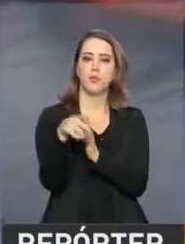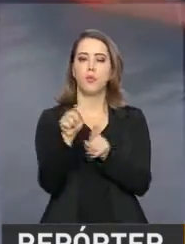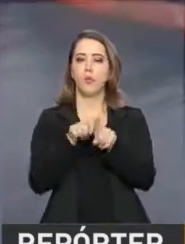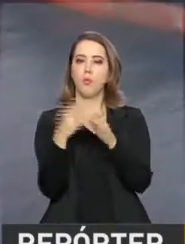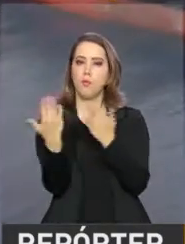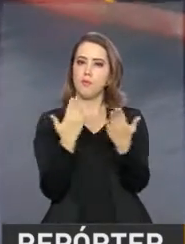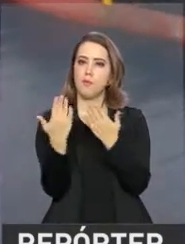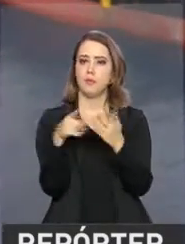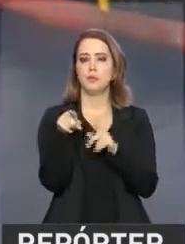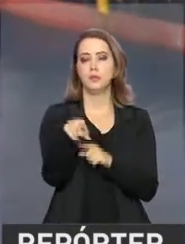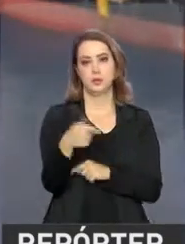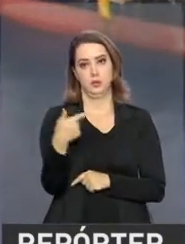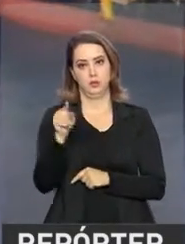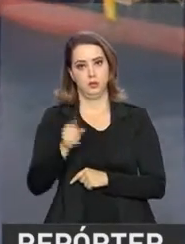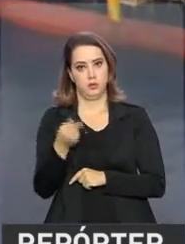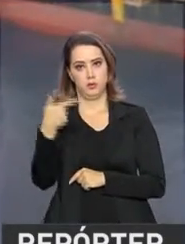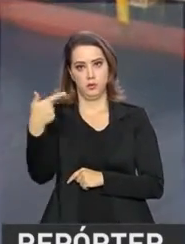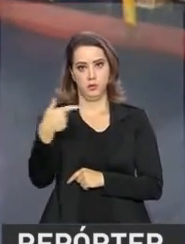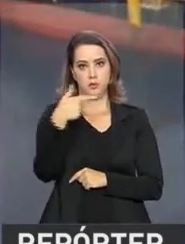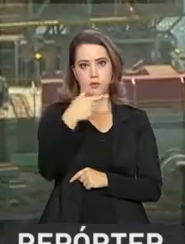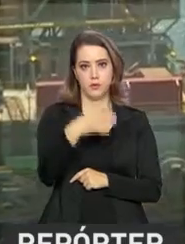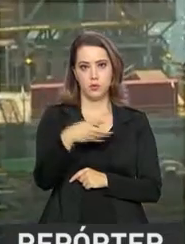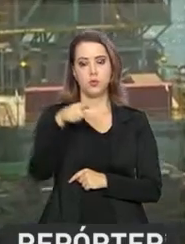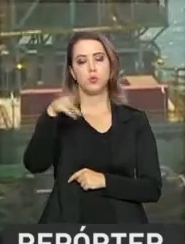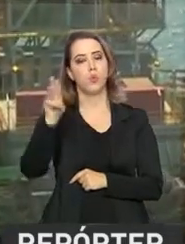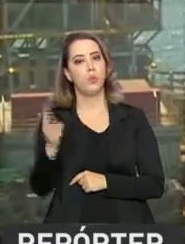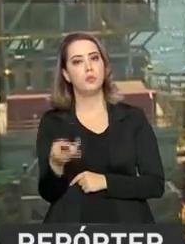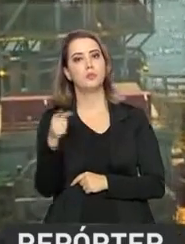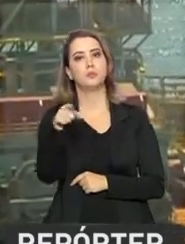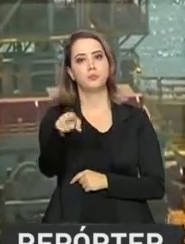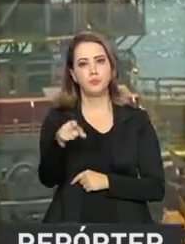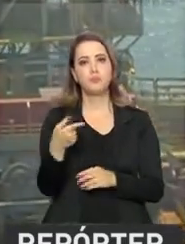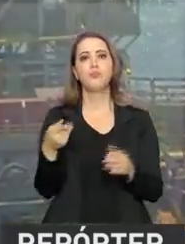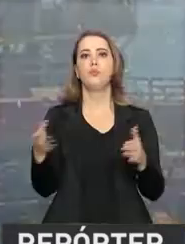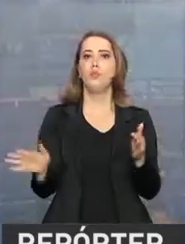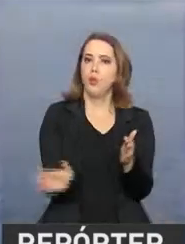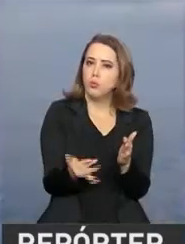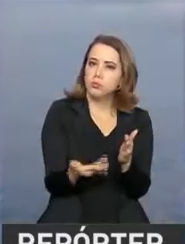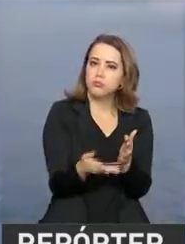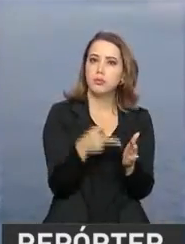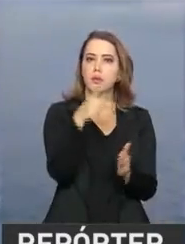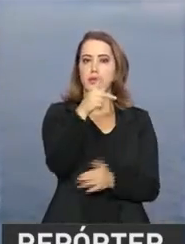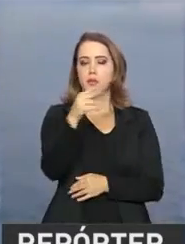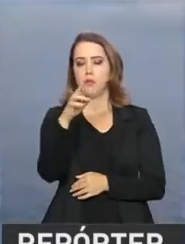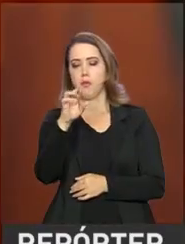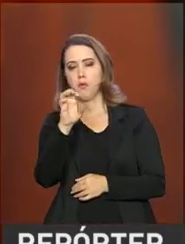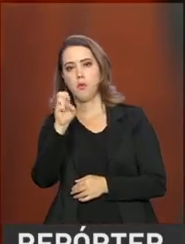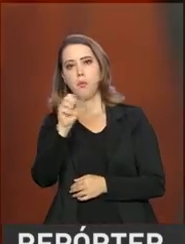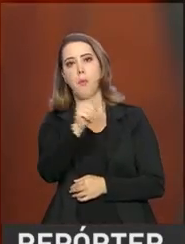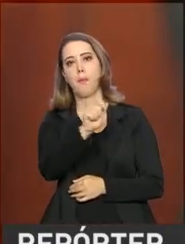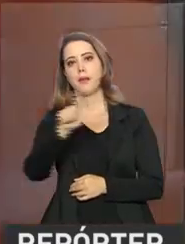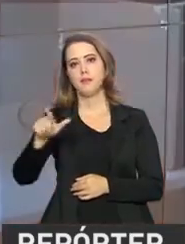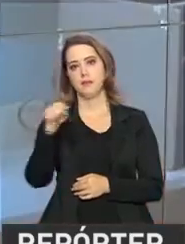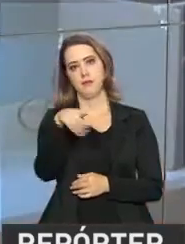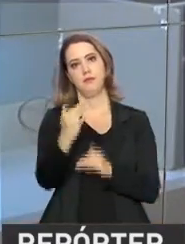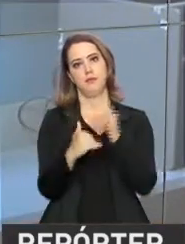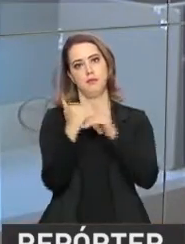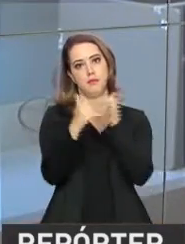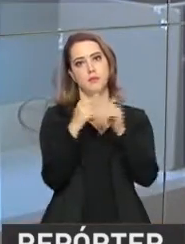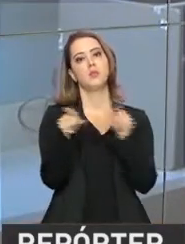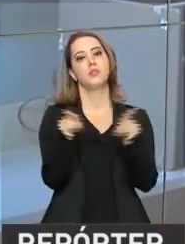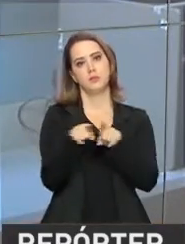2,24 milhões a produção na camada do pré-sal cresceu 8% em relação ao mês anterior